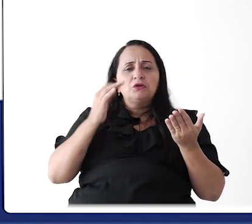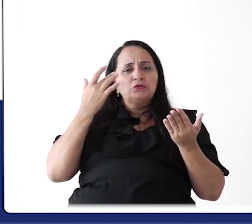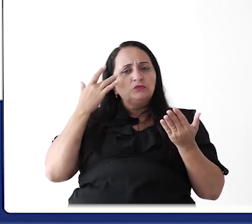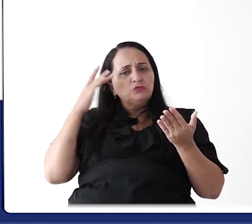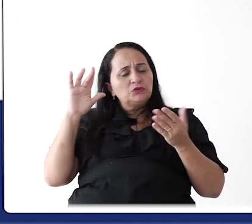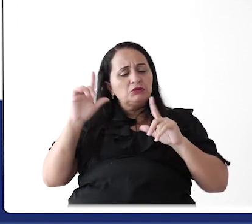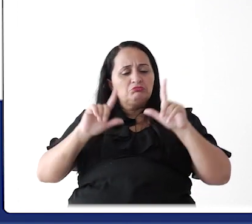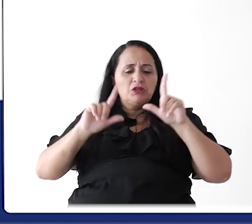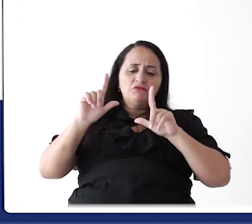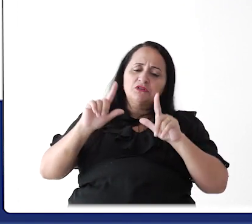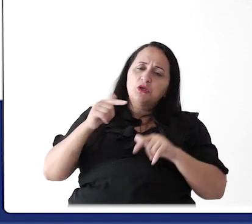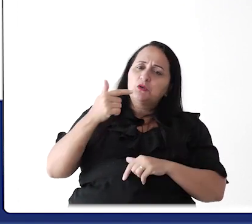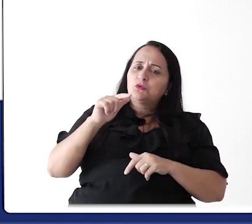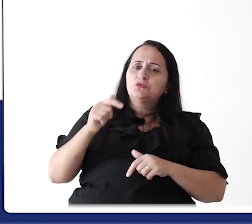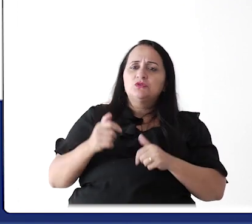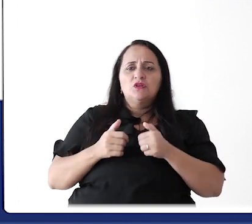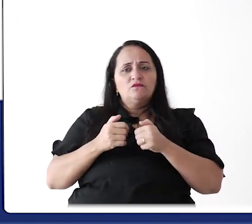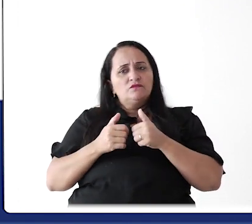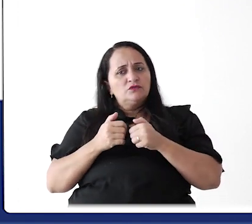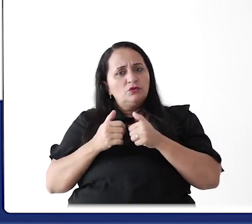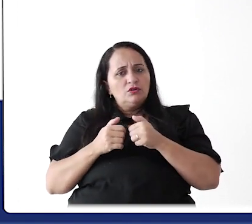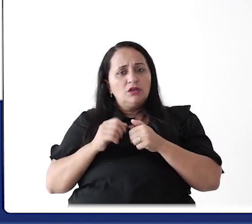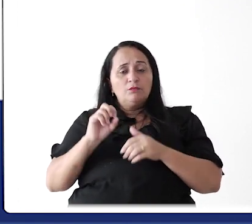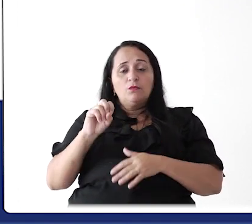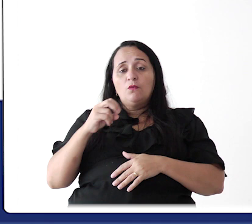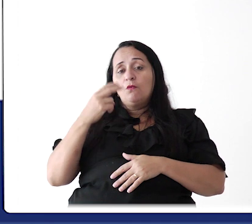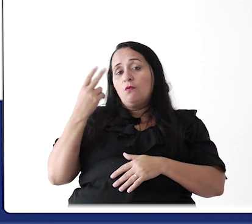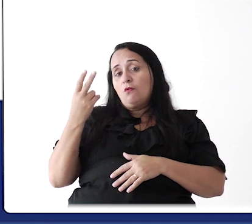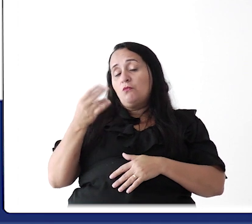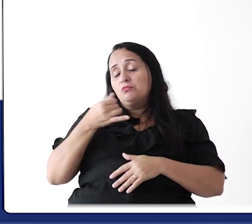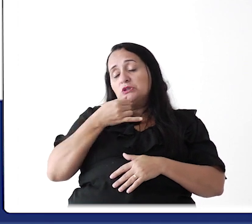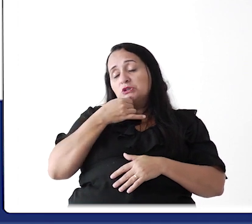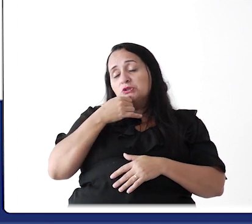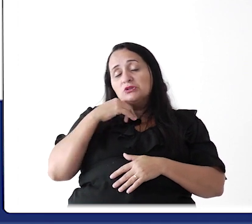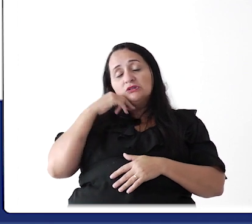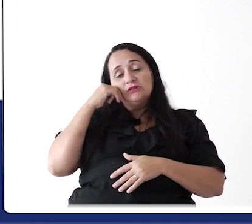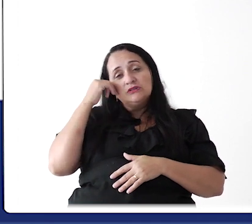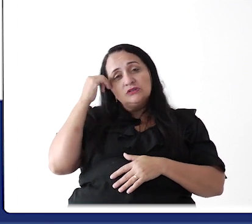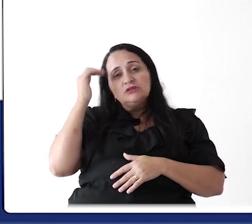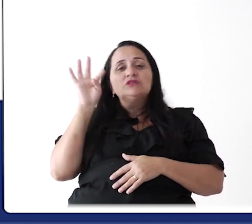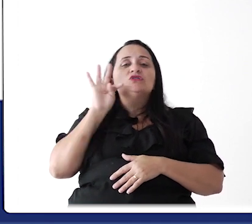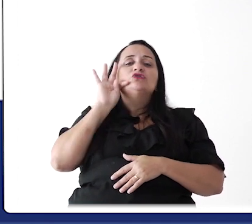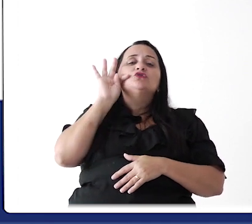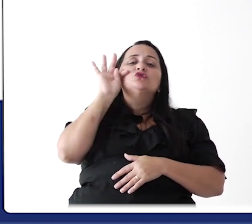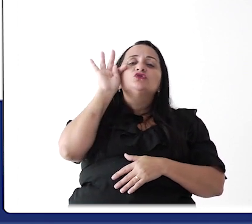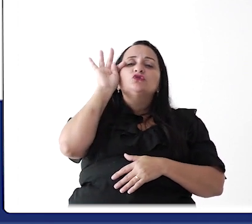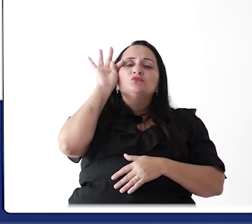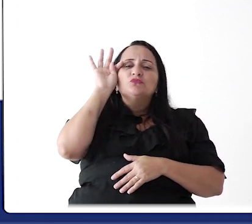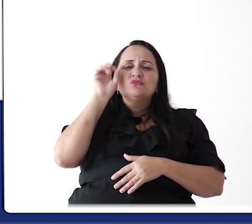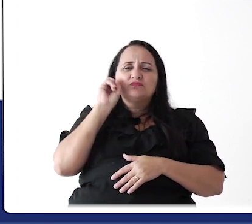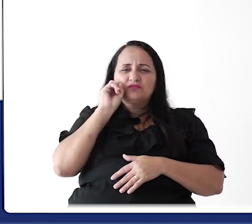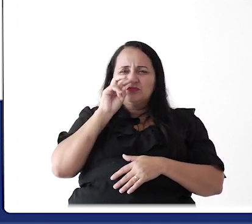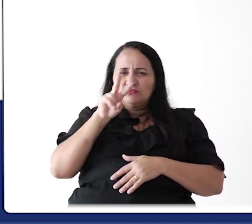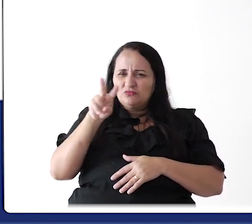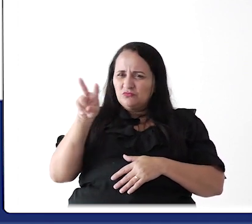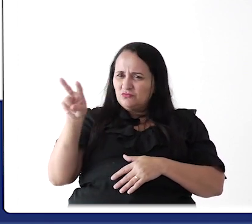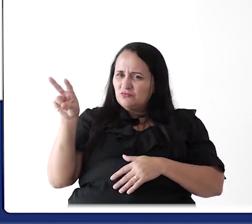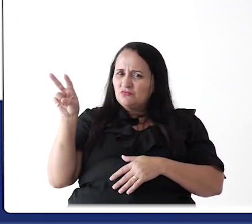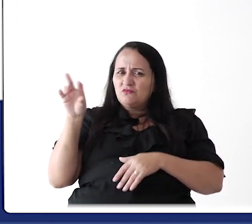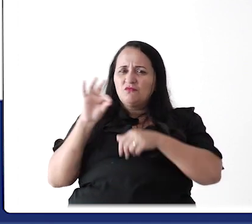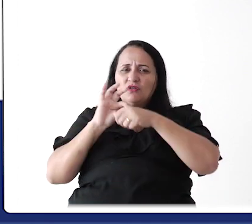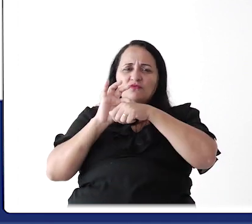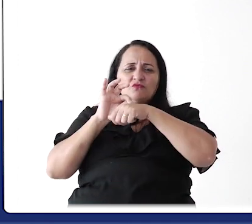televisão nem videogame, ou talvez porque fosse mesmo tímido, logo que pude decifrar as formiguinhas pretas,